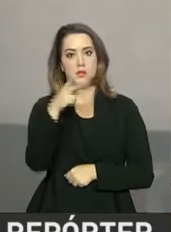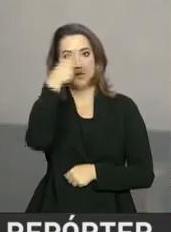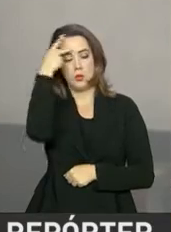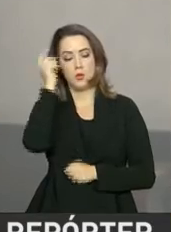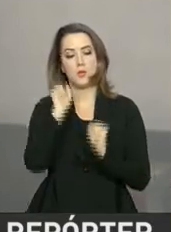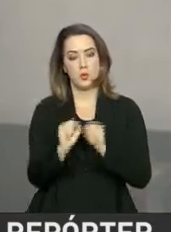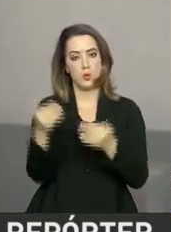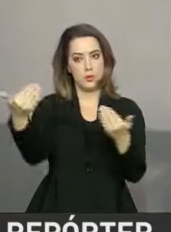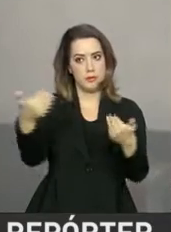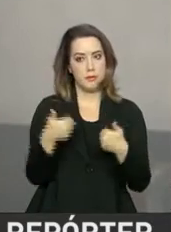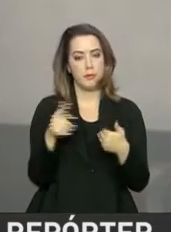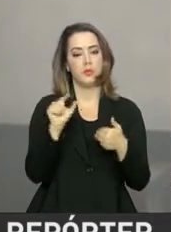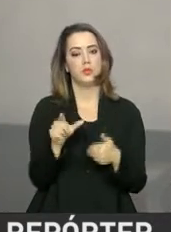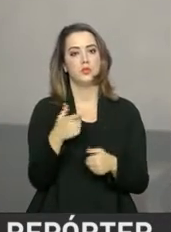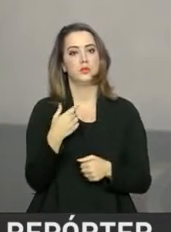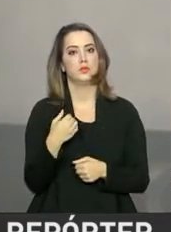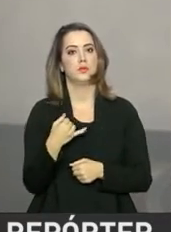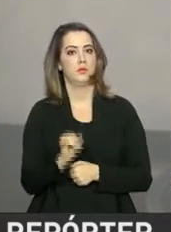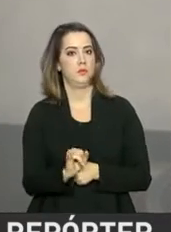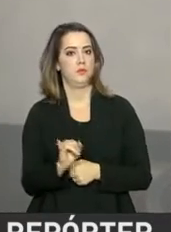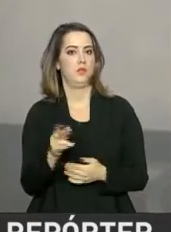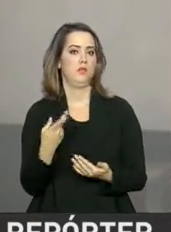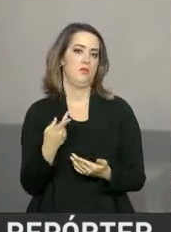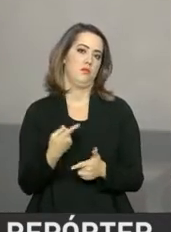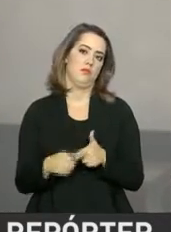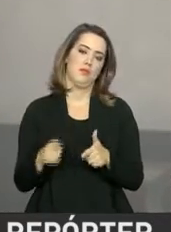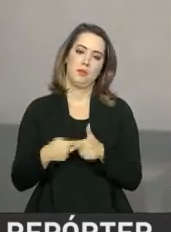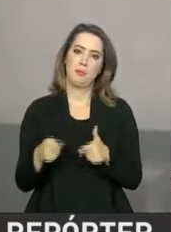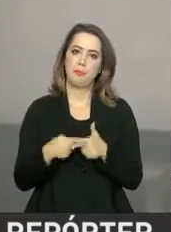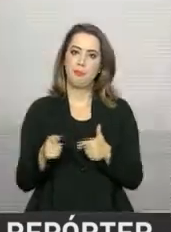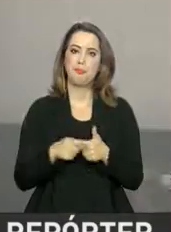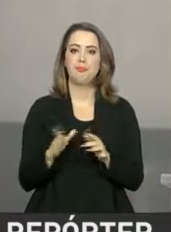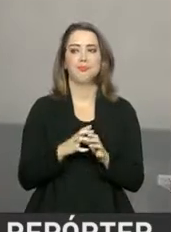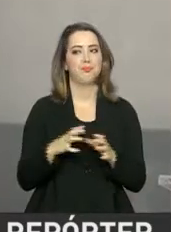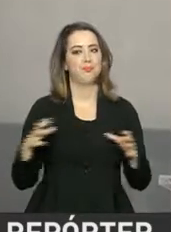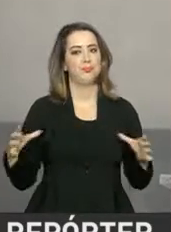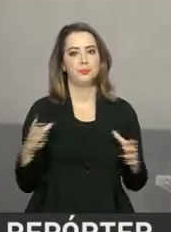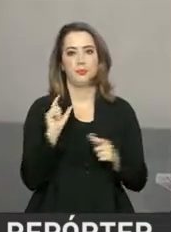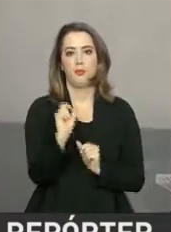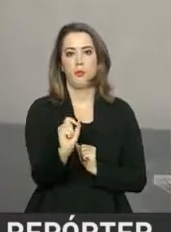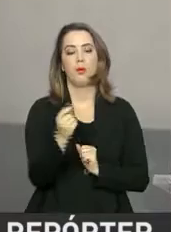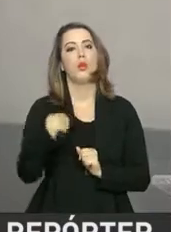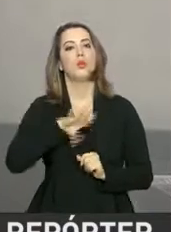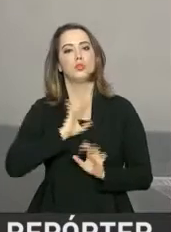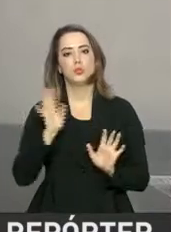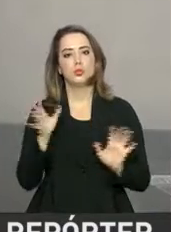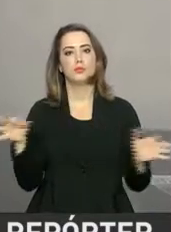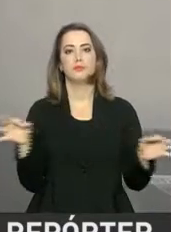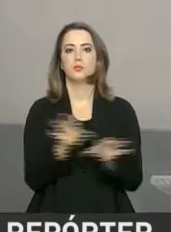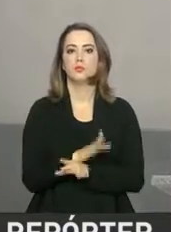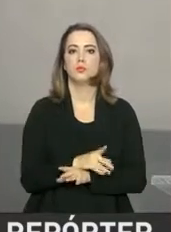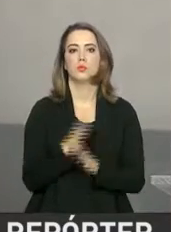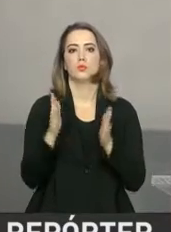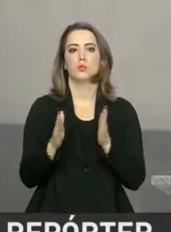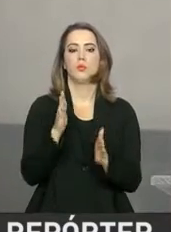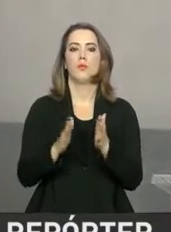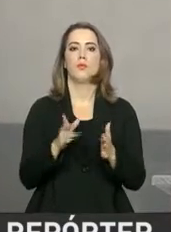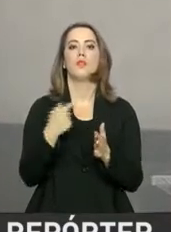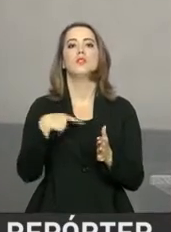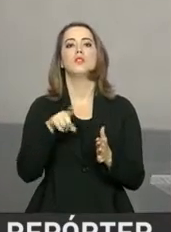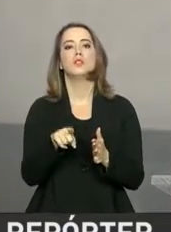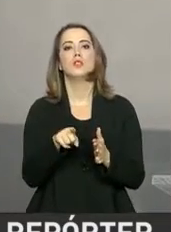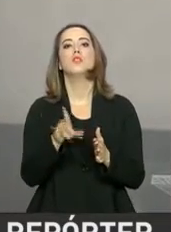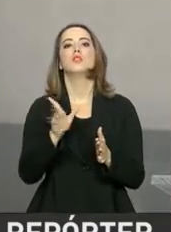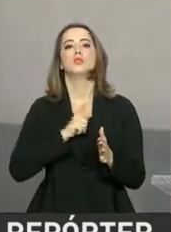simultâneos, em caso de haver algum desastre maior. Hoje estamos encerrando mais uma etapa. Está aqui o